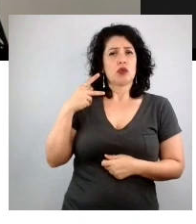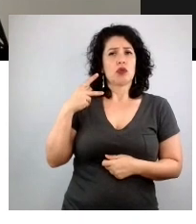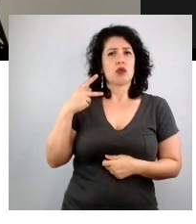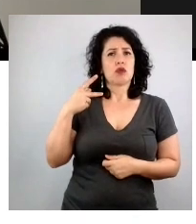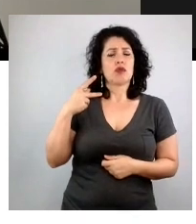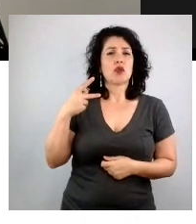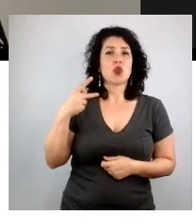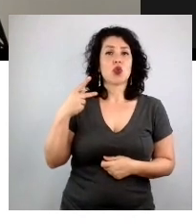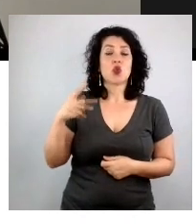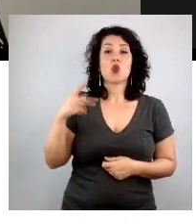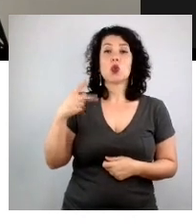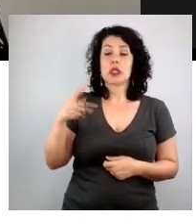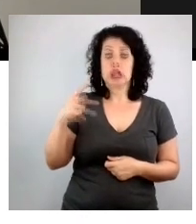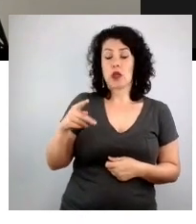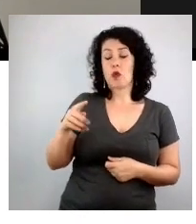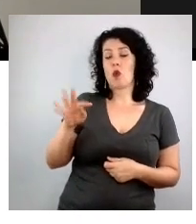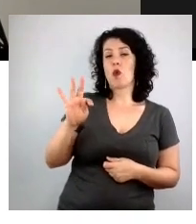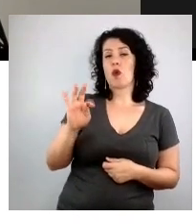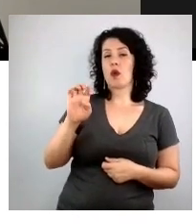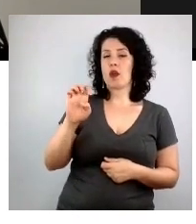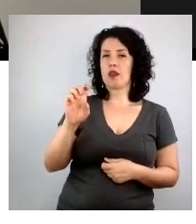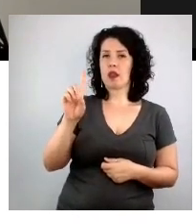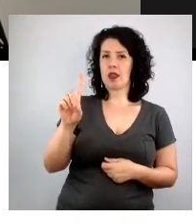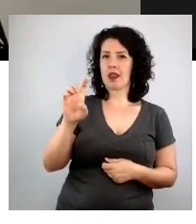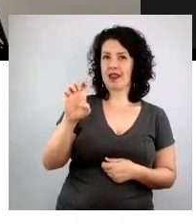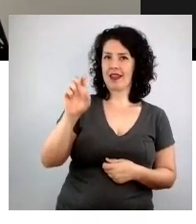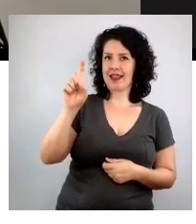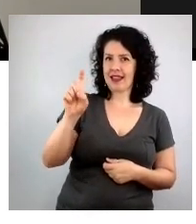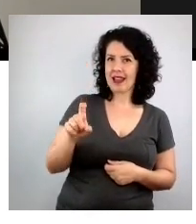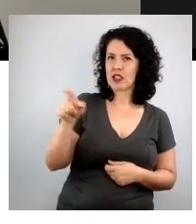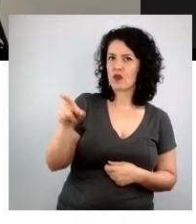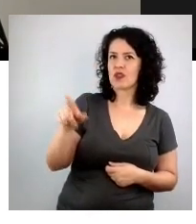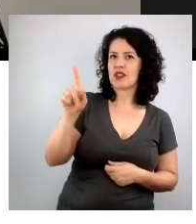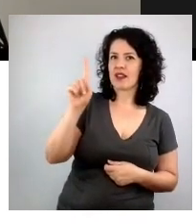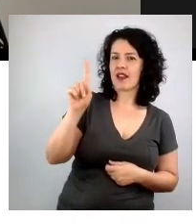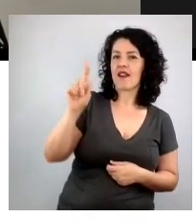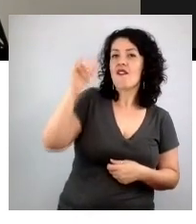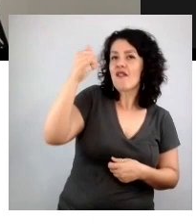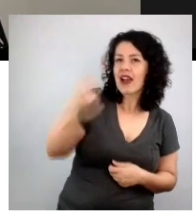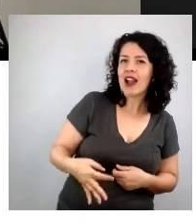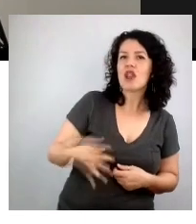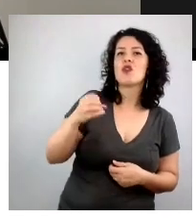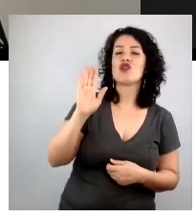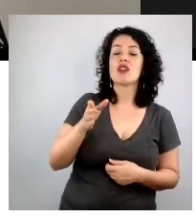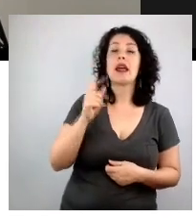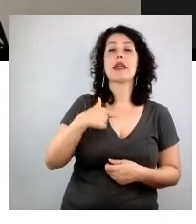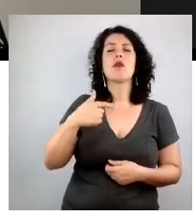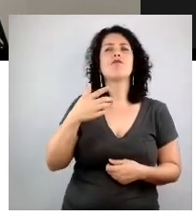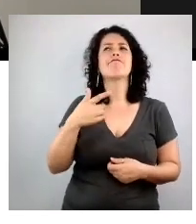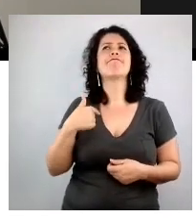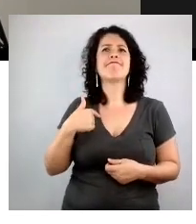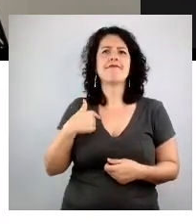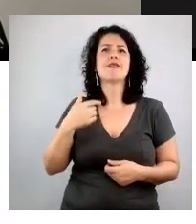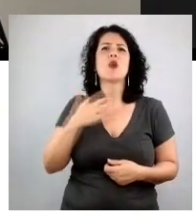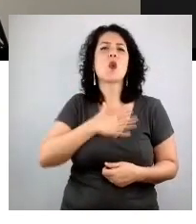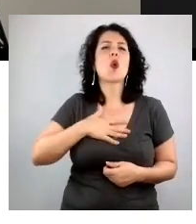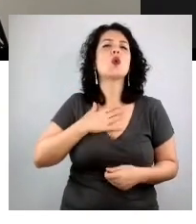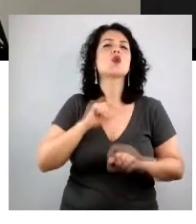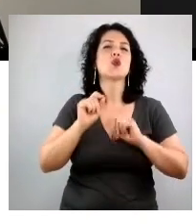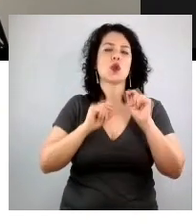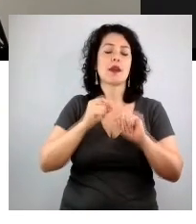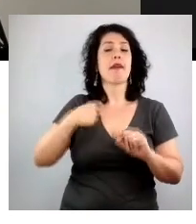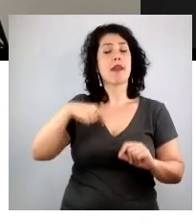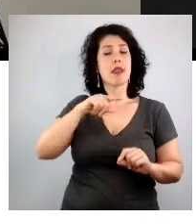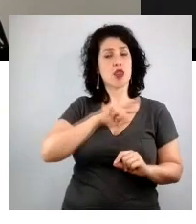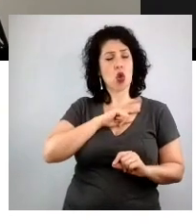TEDx, e eu gosto muito de sempre pensar que a gente acha, a gente sabe